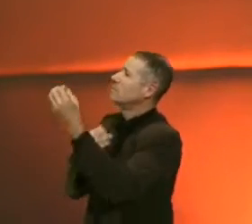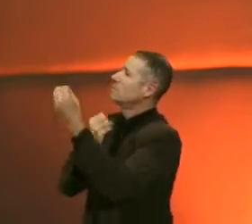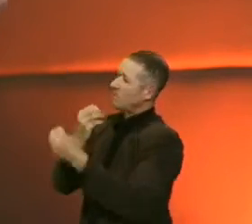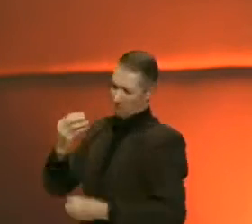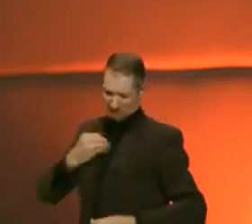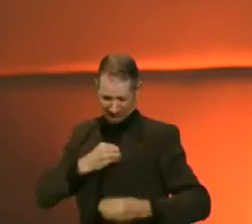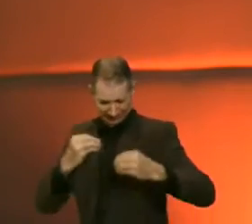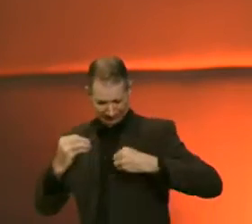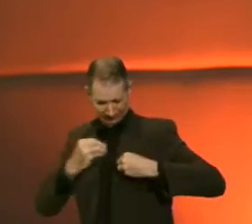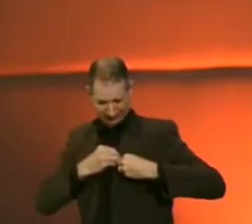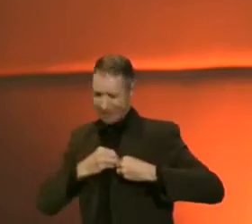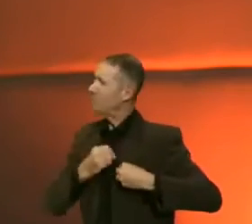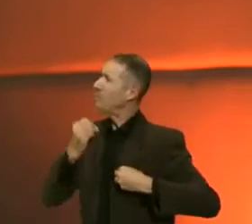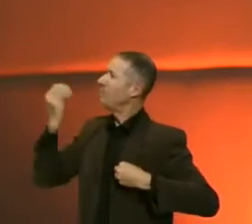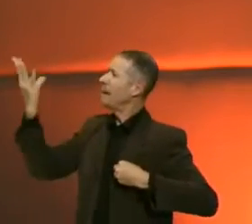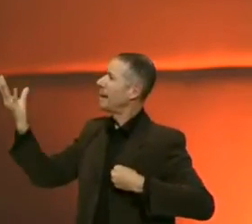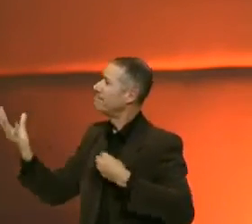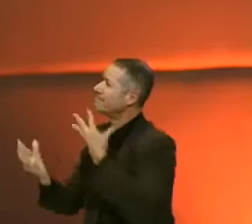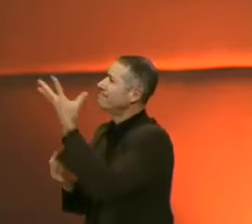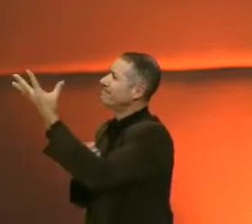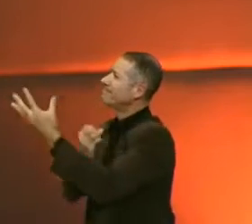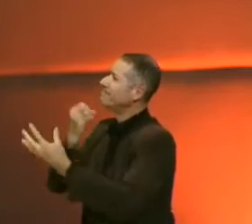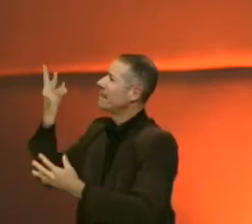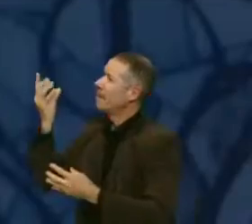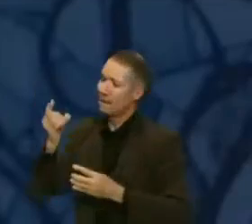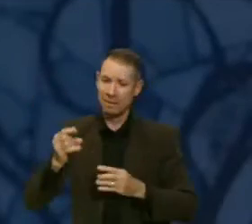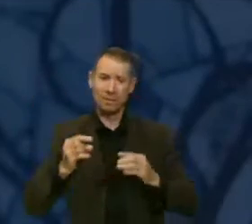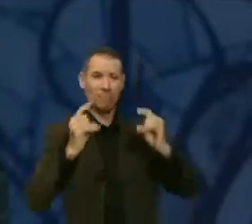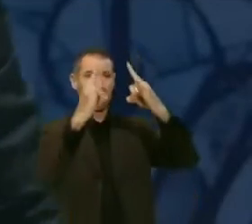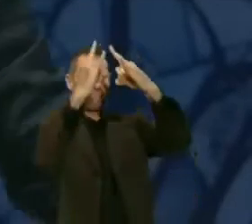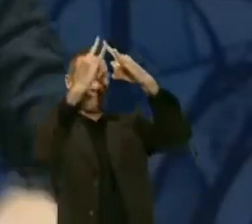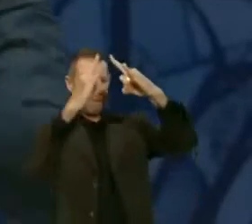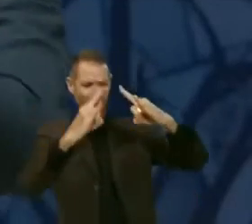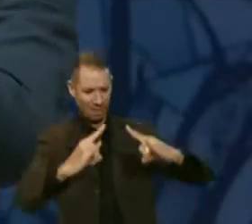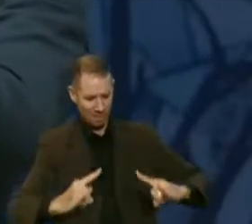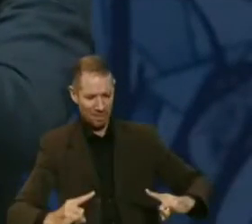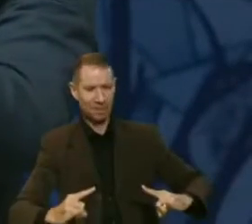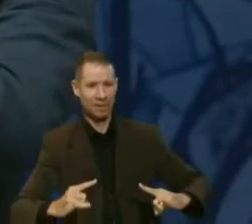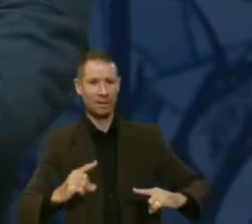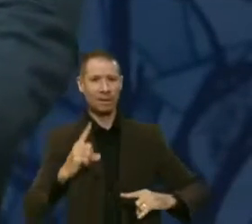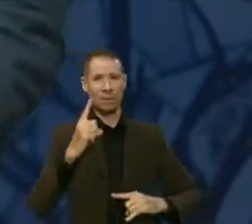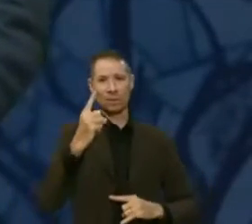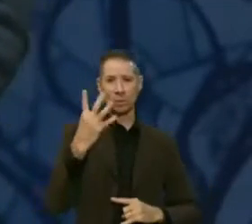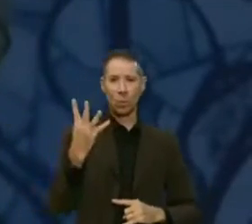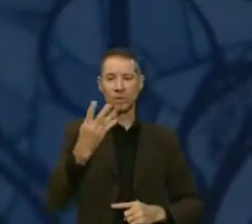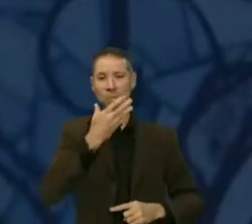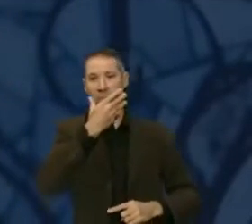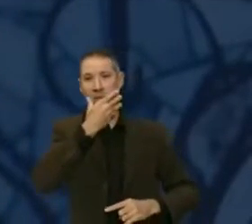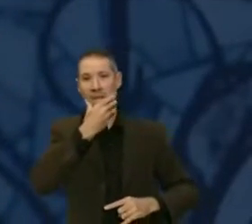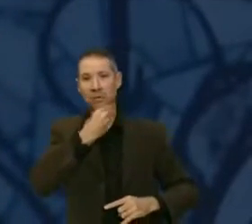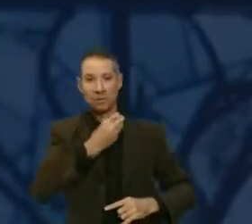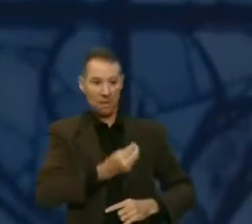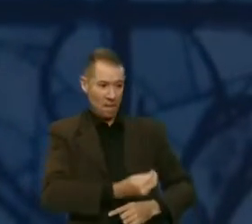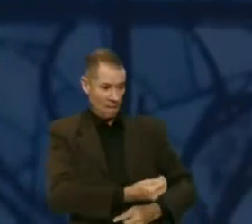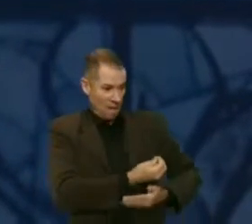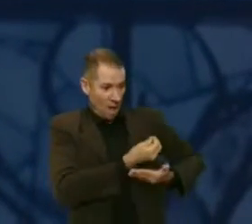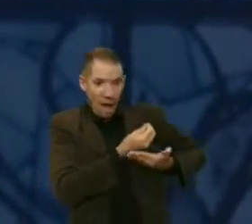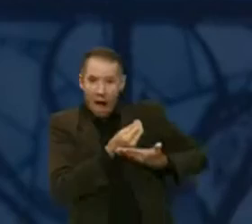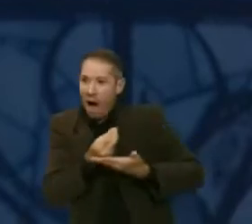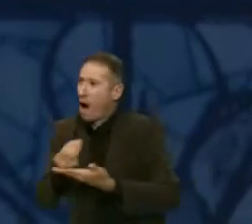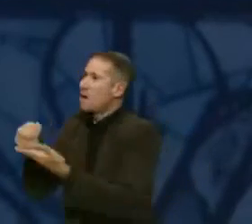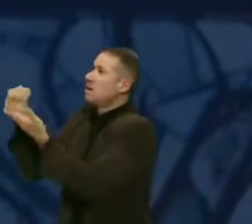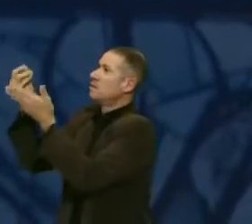pecados abertamente. Um quarto de acampamento, 14 meninos entregaram a vida para Jesus enquanto